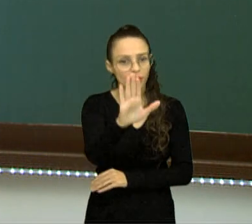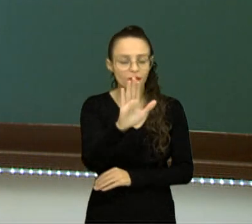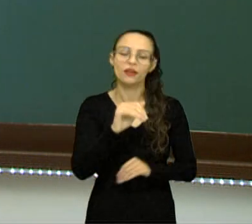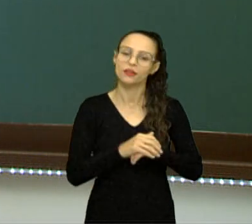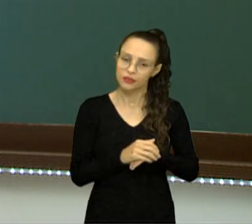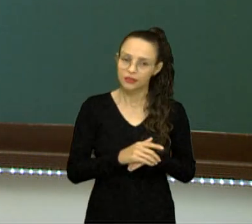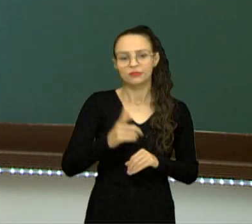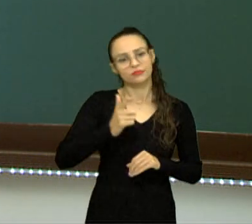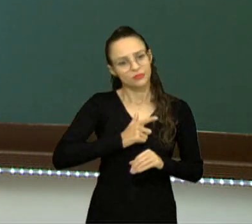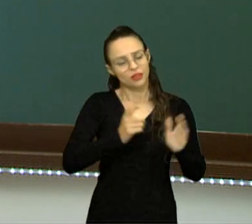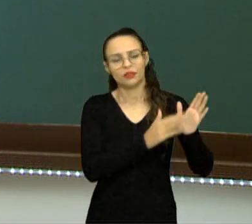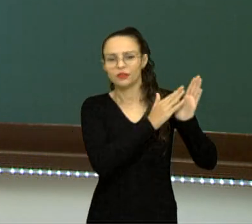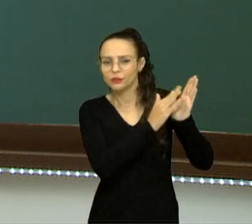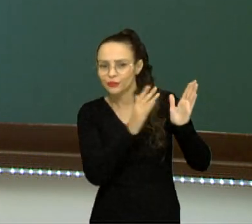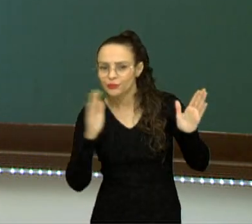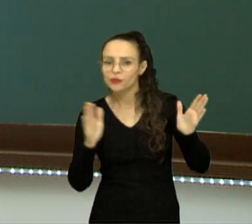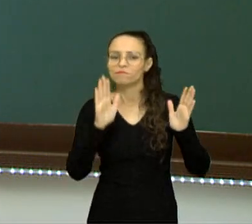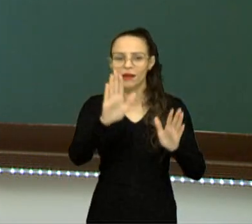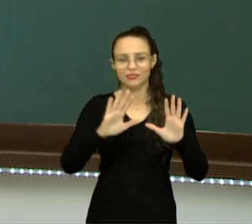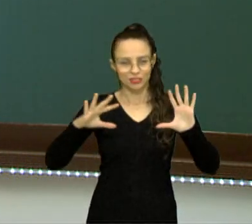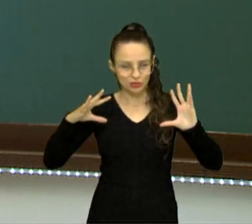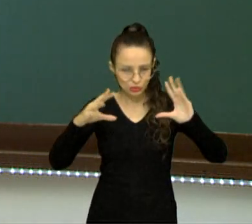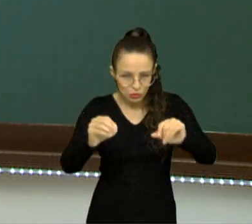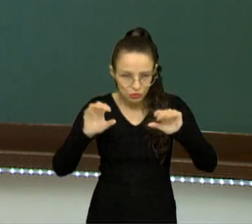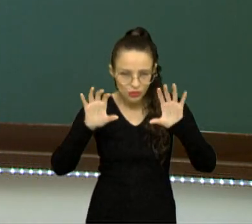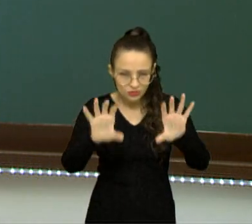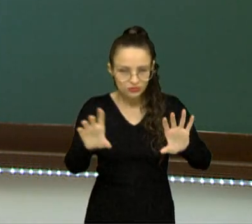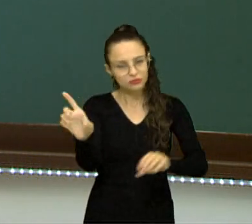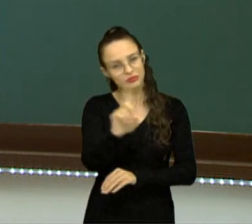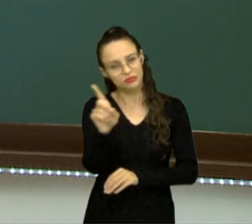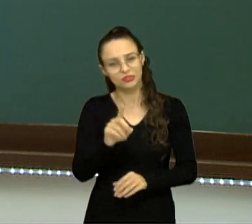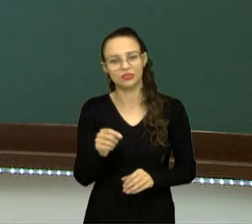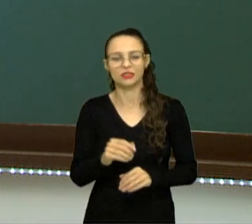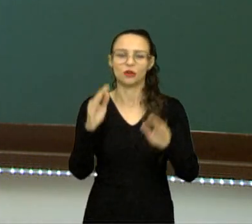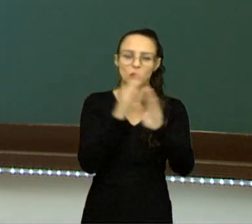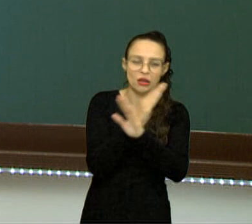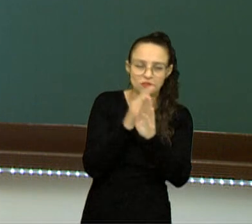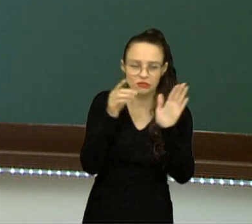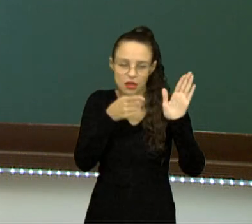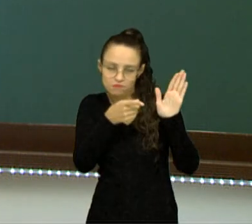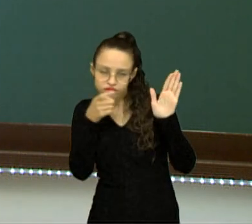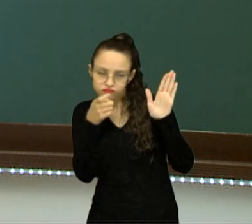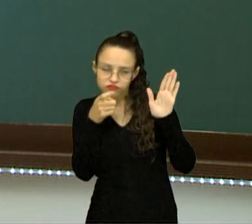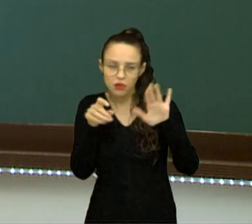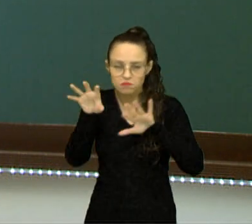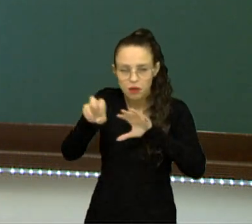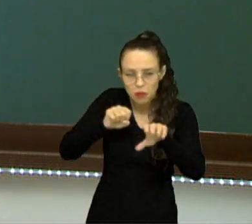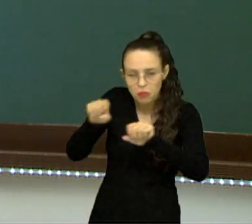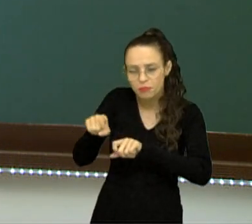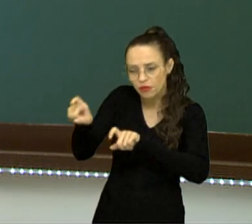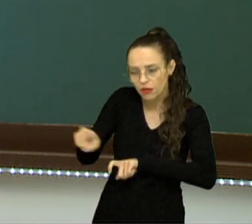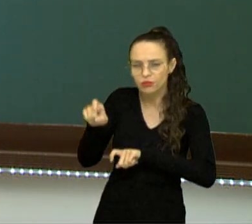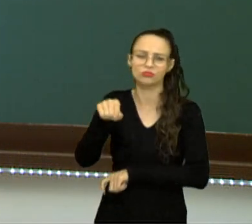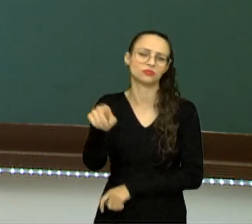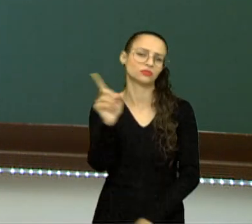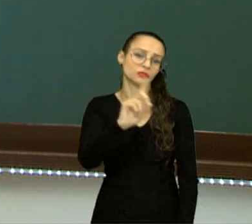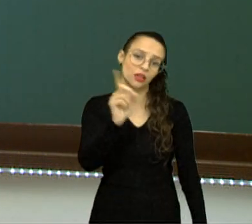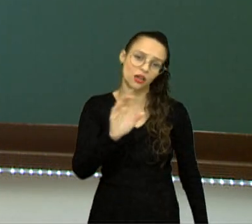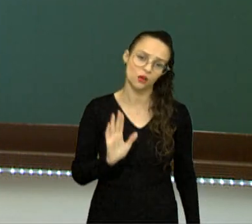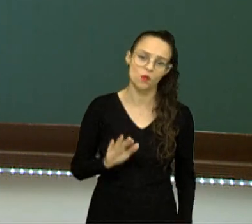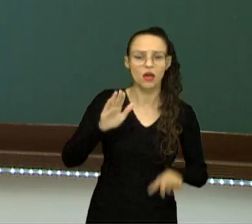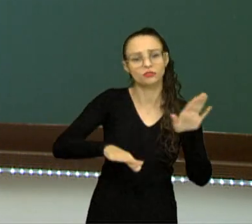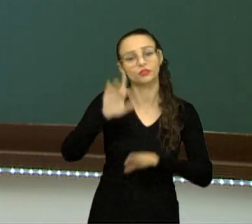constrói termos. Mas não quer dizer que todos os povos caçavam, coletavam ou eram agricultores. Ou podiam ser